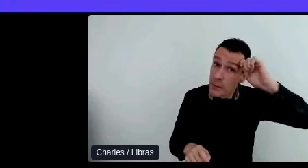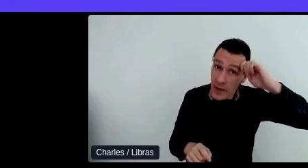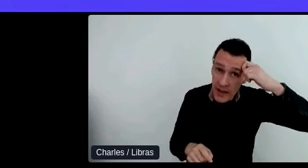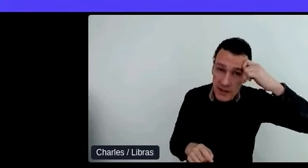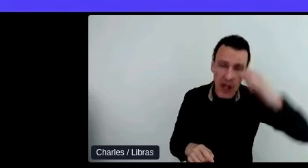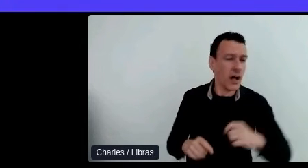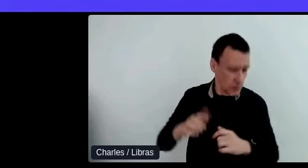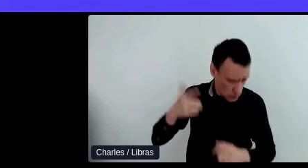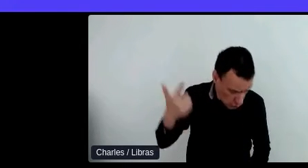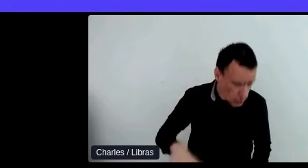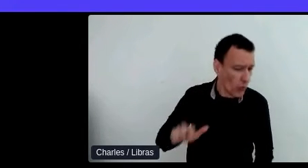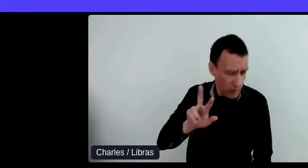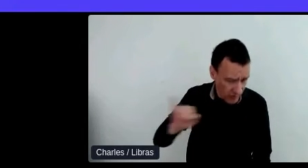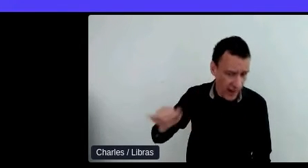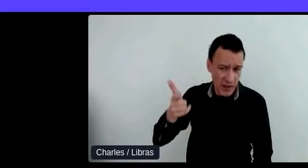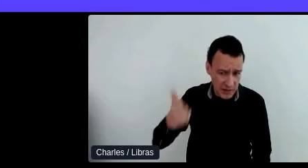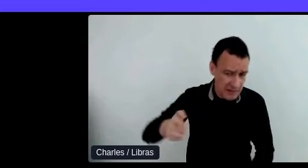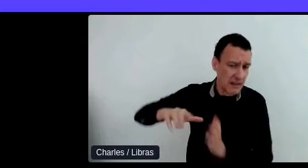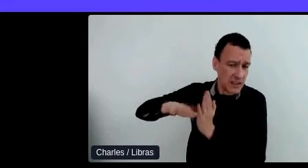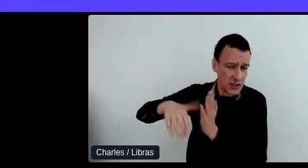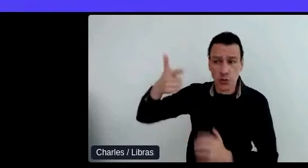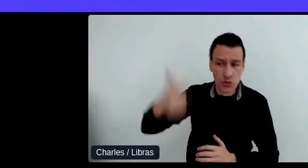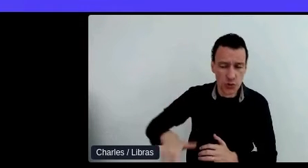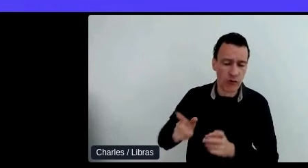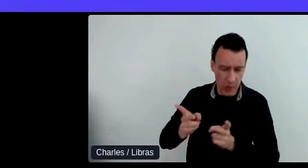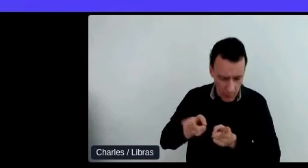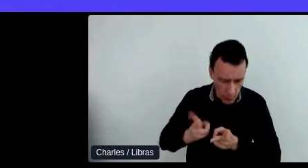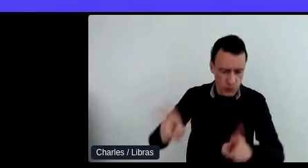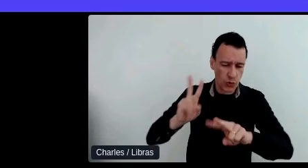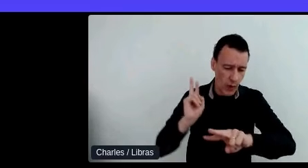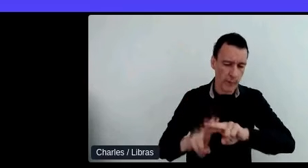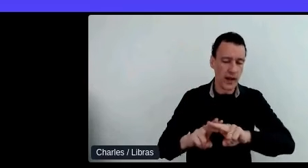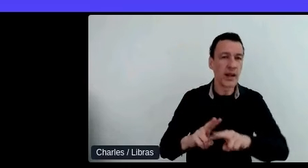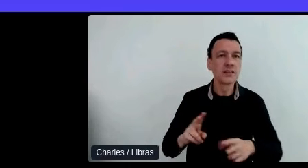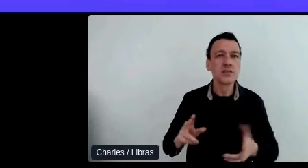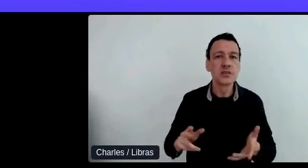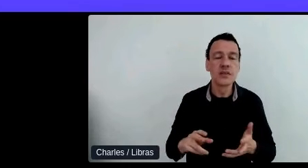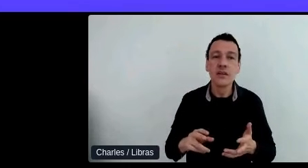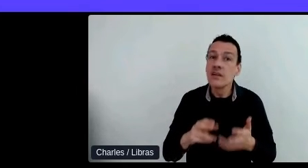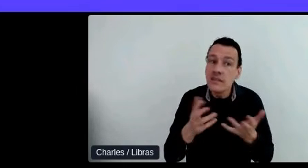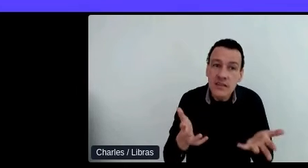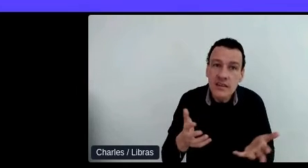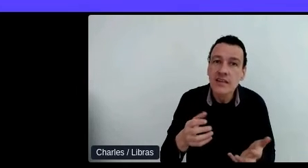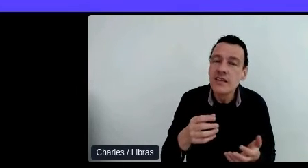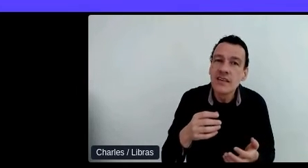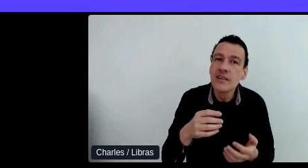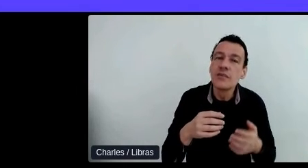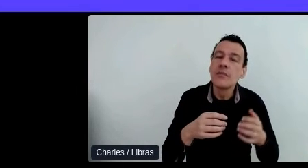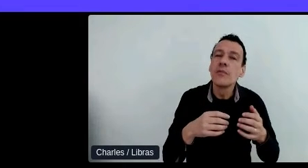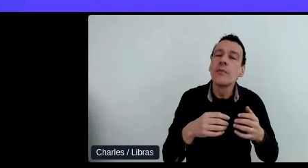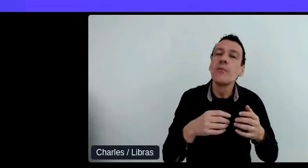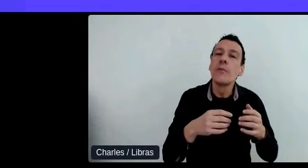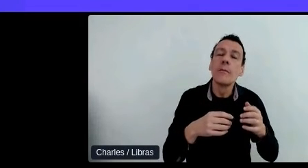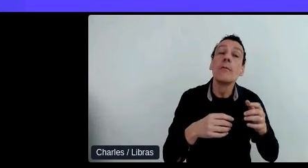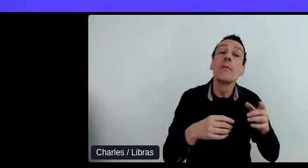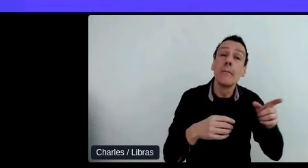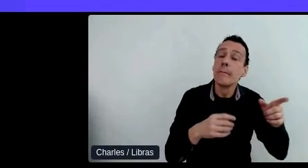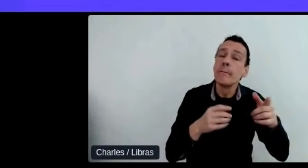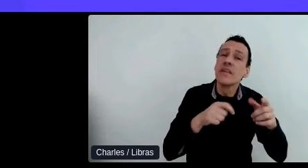foi um caso muito sério, né? Um caso que a máquina, ela, digamos, ela é uma máquina racista, né? De acordo com os dados que ela